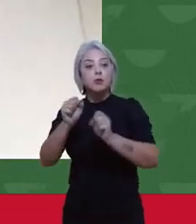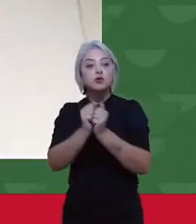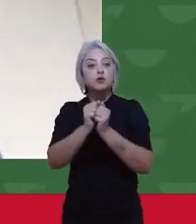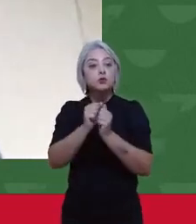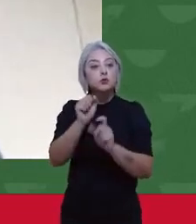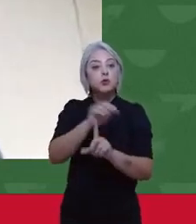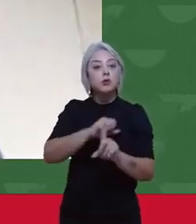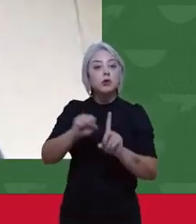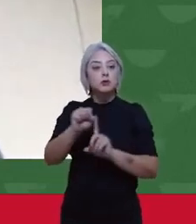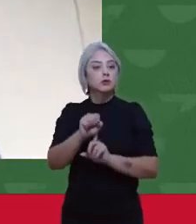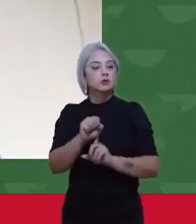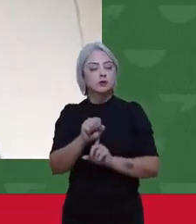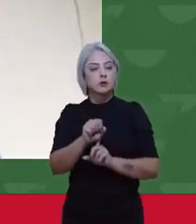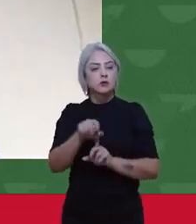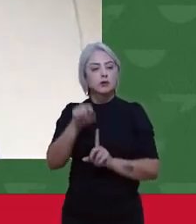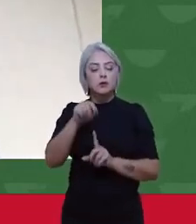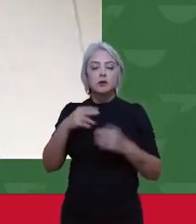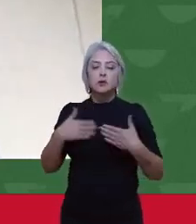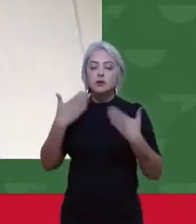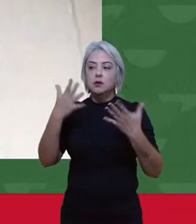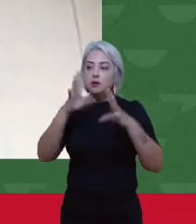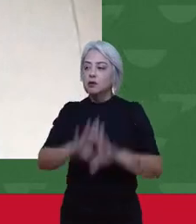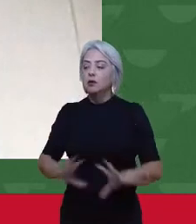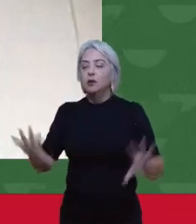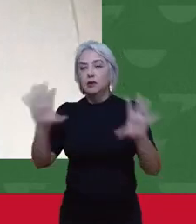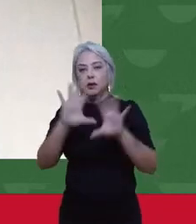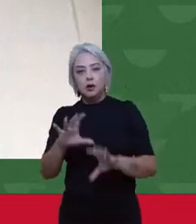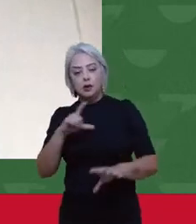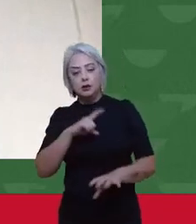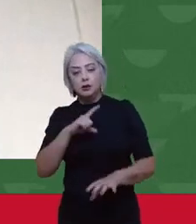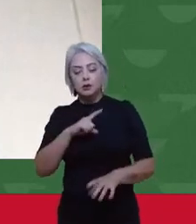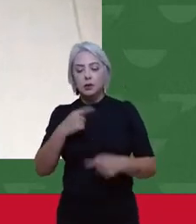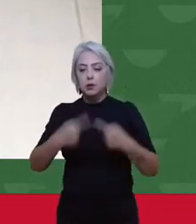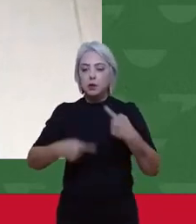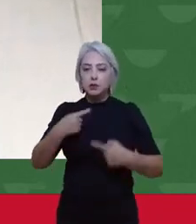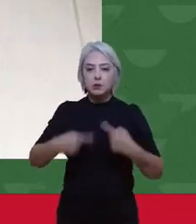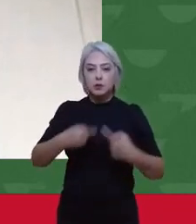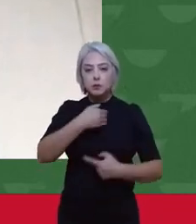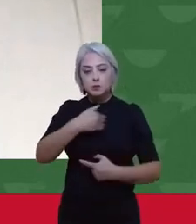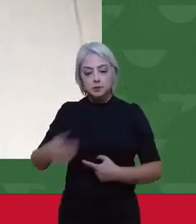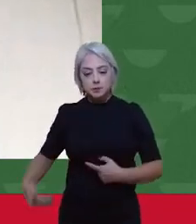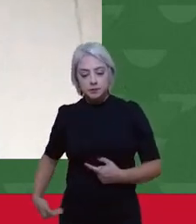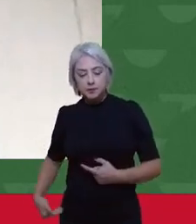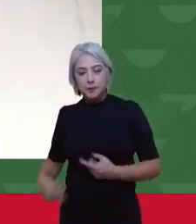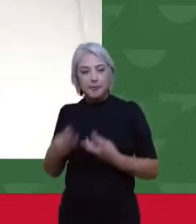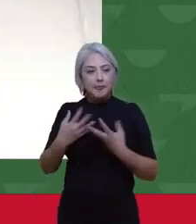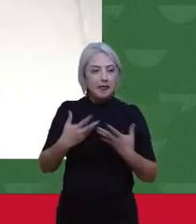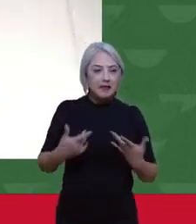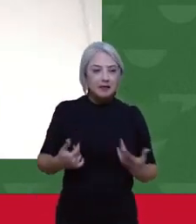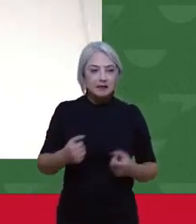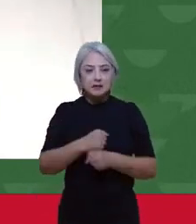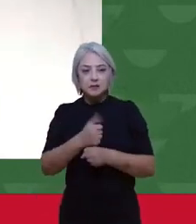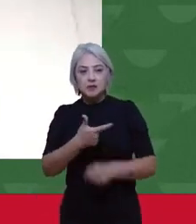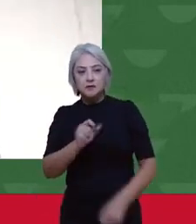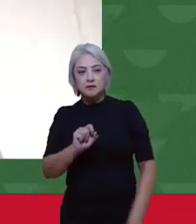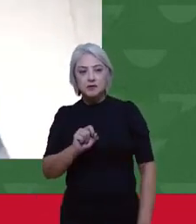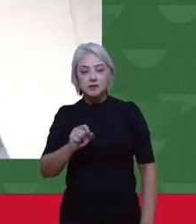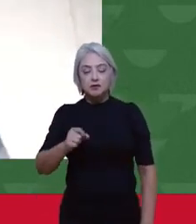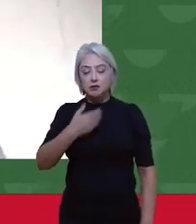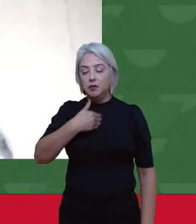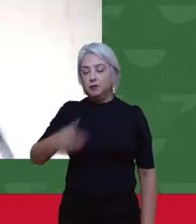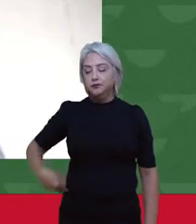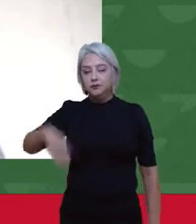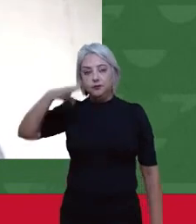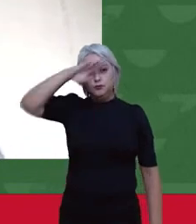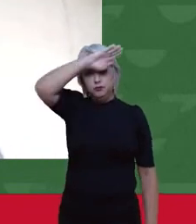né? E diante desse cenário em que a gente tem todas as políticas públicas ainda desmontadas em 2020 pelo governo